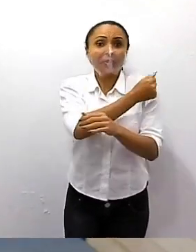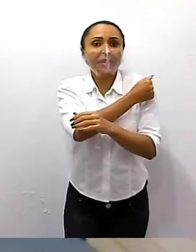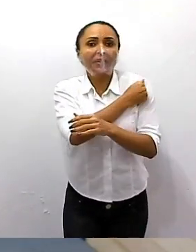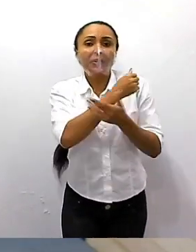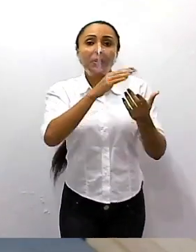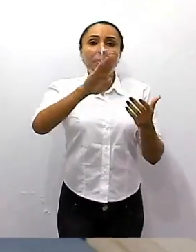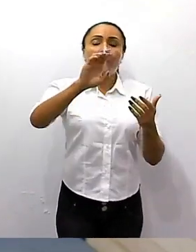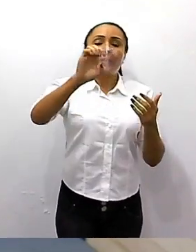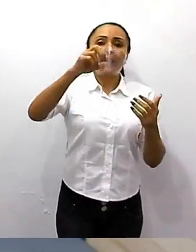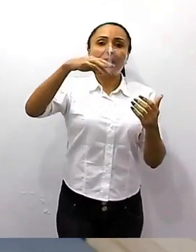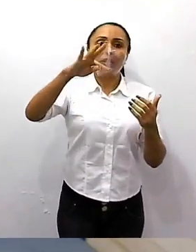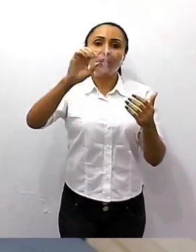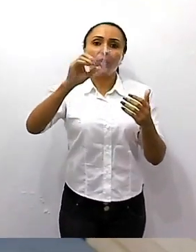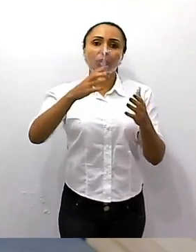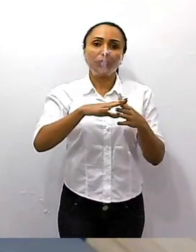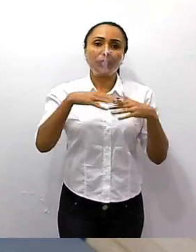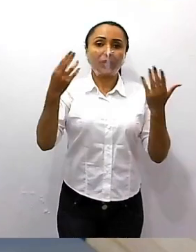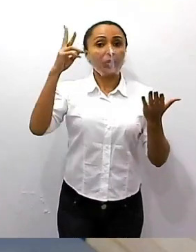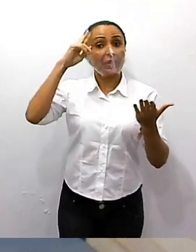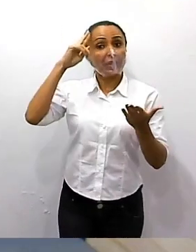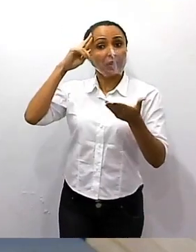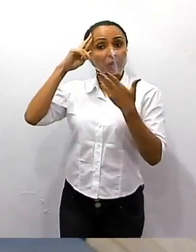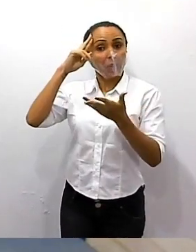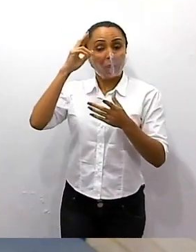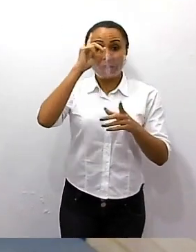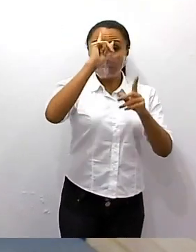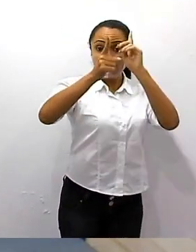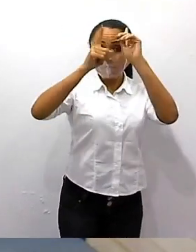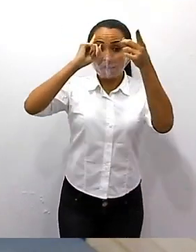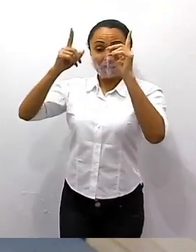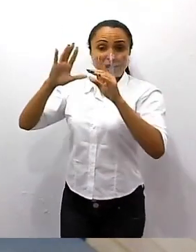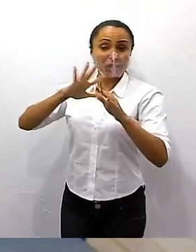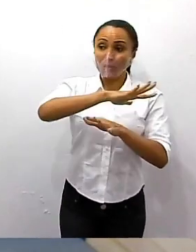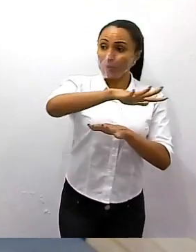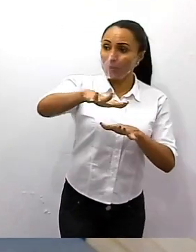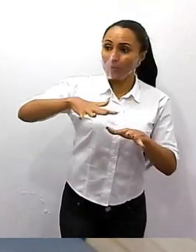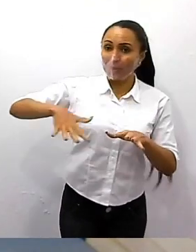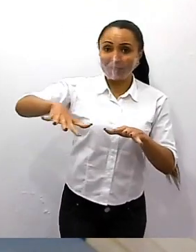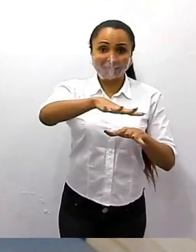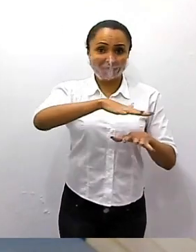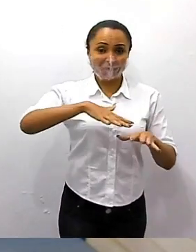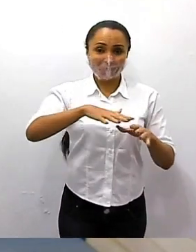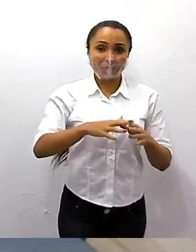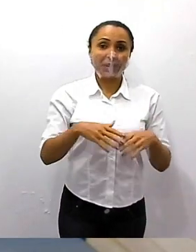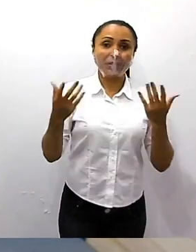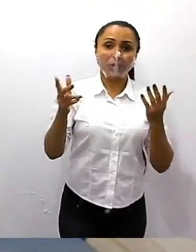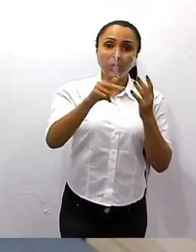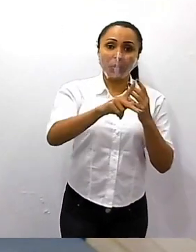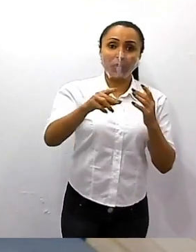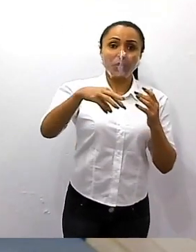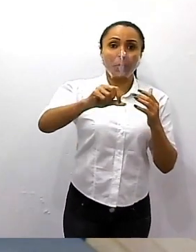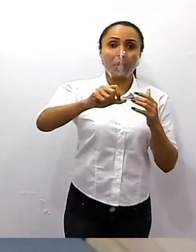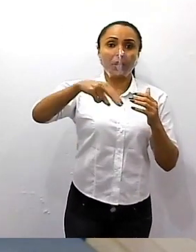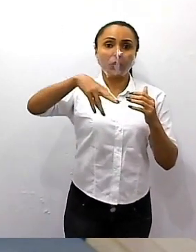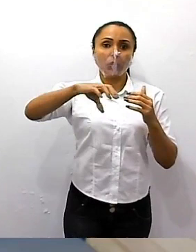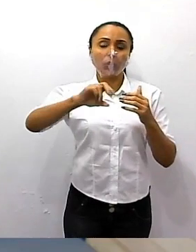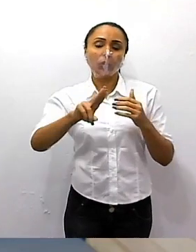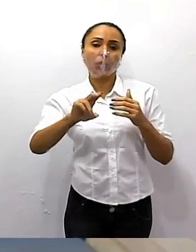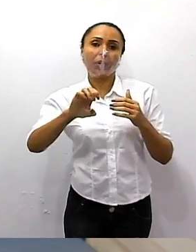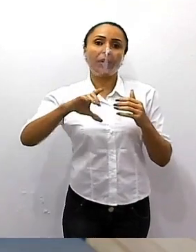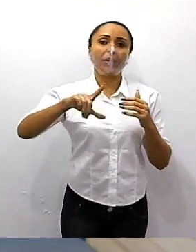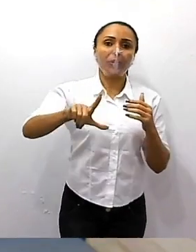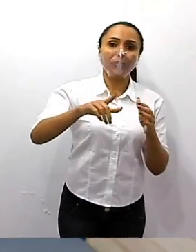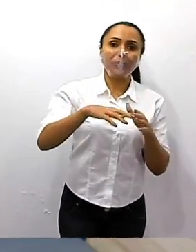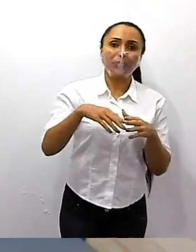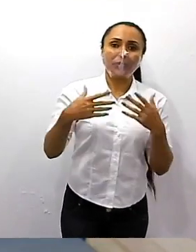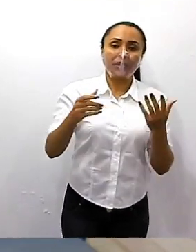Bento é o cérebro, é a cabeça de tudo isso aqui, né? Ele junto com o professor Manuel, né? Professor Manuel Vanderlei. Então, Bento,